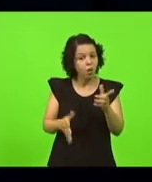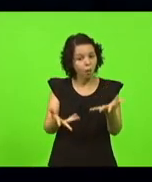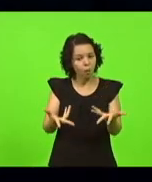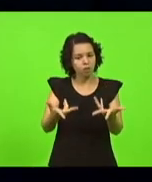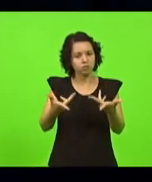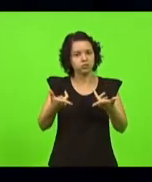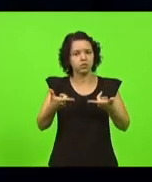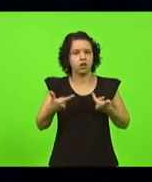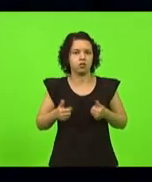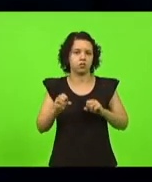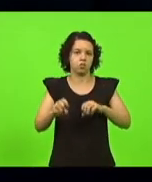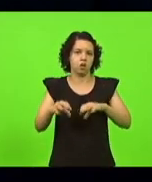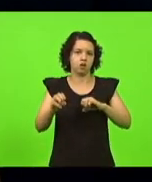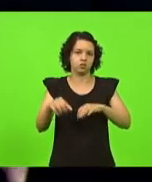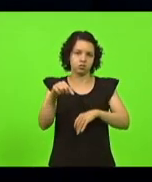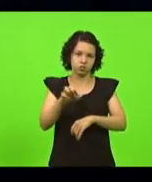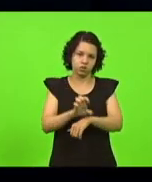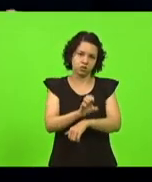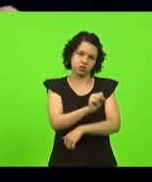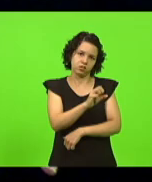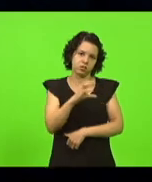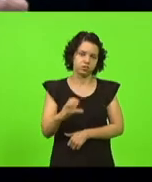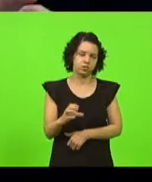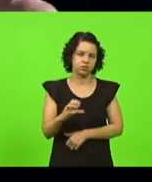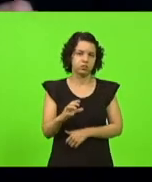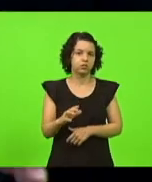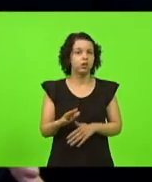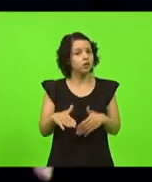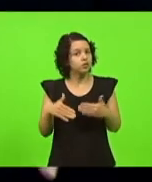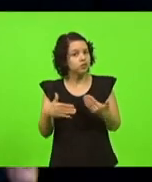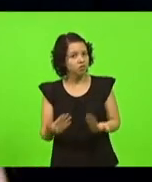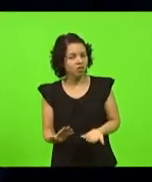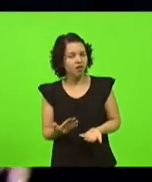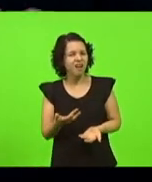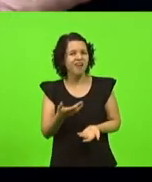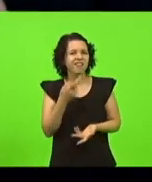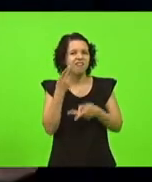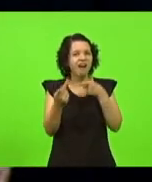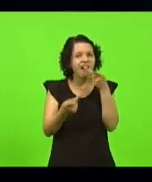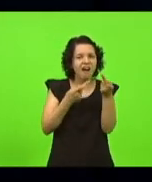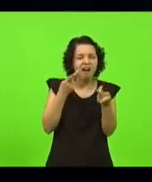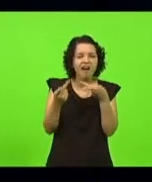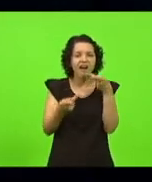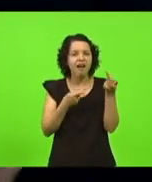catarinense. Sabe? Então, essa história de que... Né,